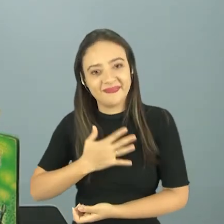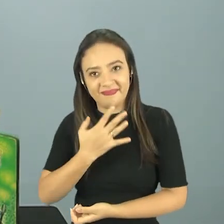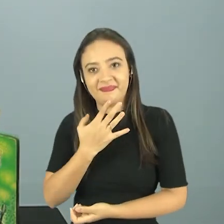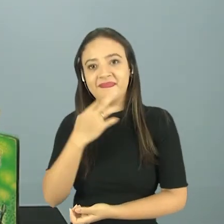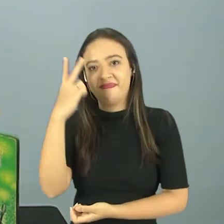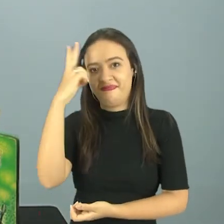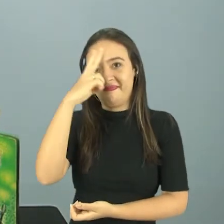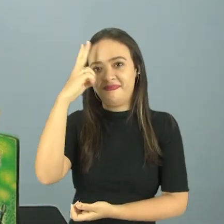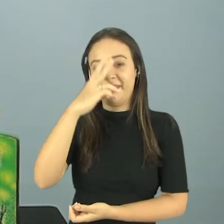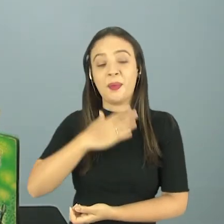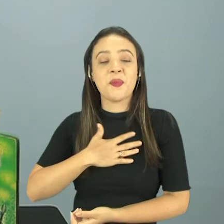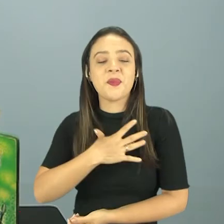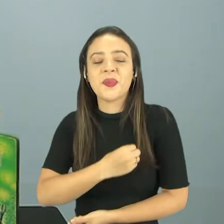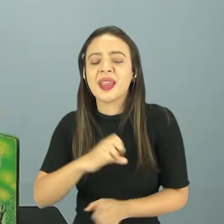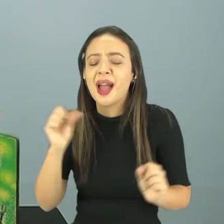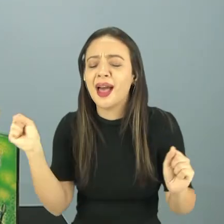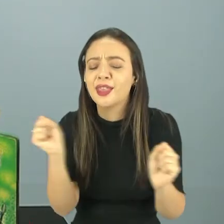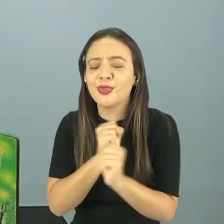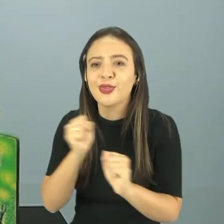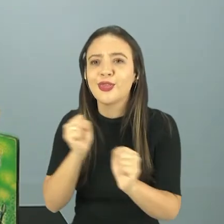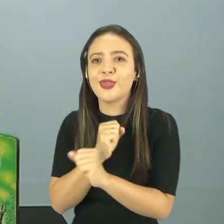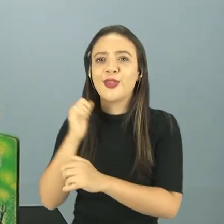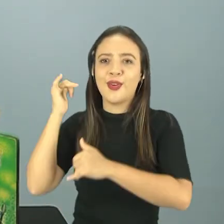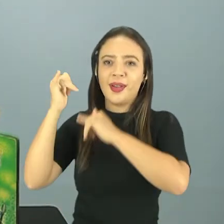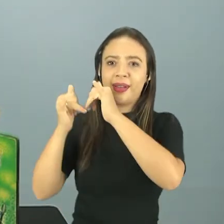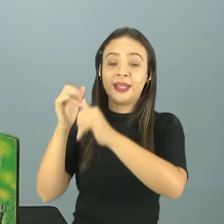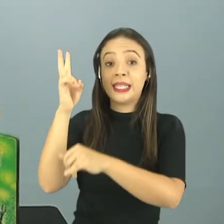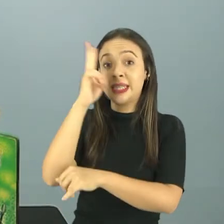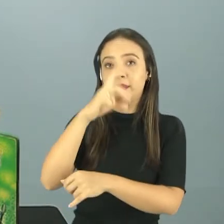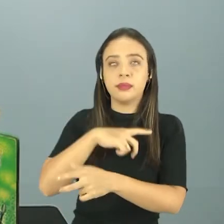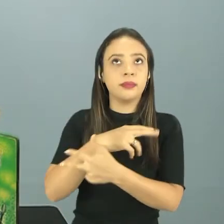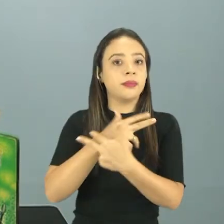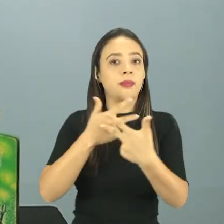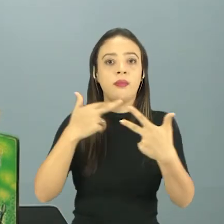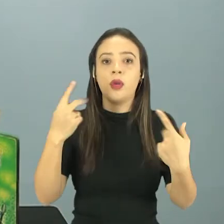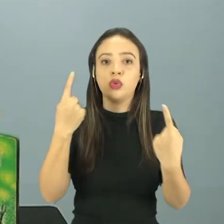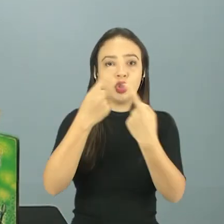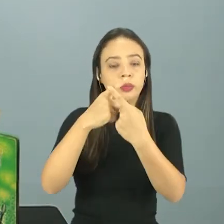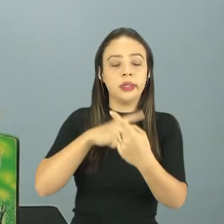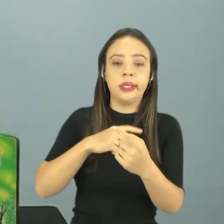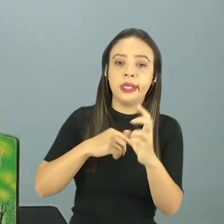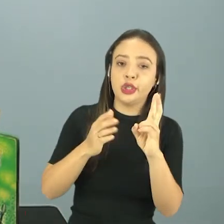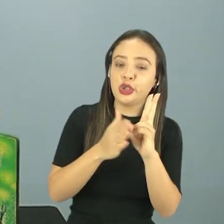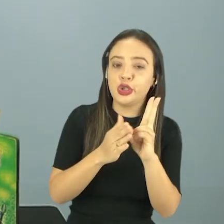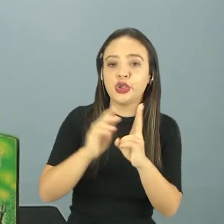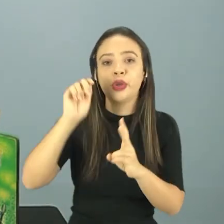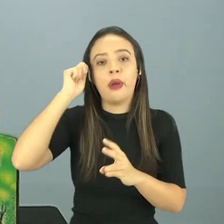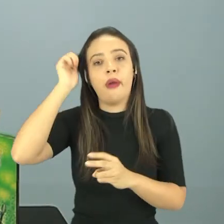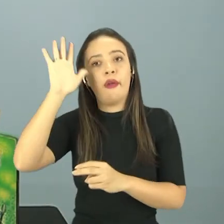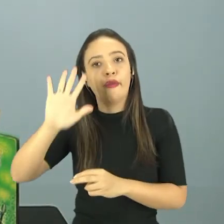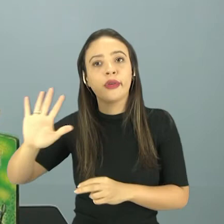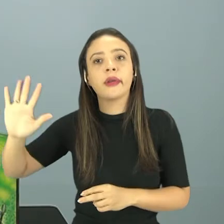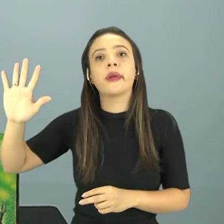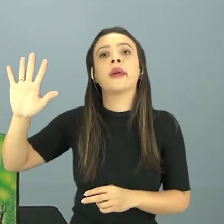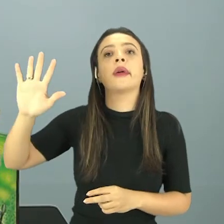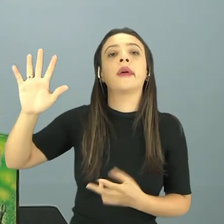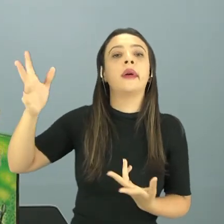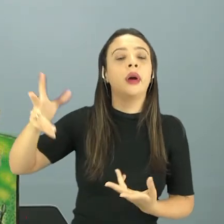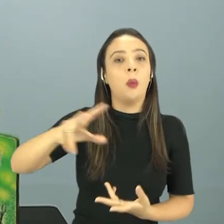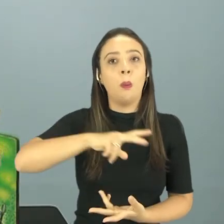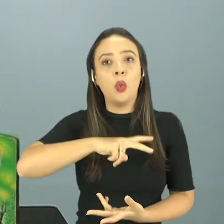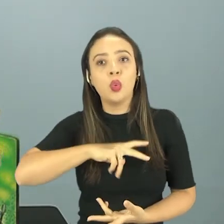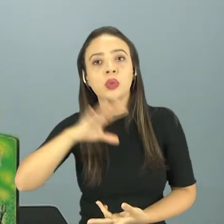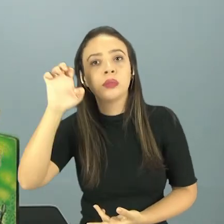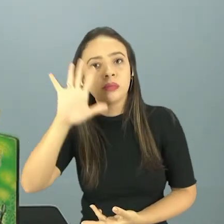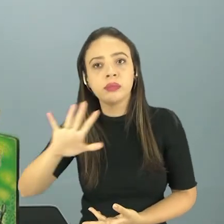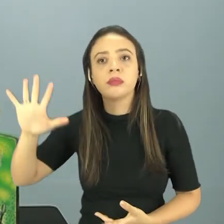tá? Meus filhos amam lendas. E lembrando que tem lendas, tem vários tipos, indígenas, africanas, portuguesas,